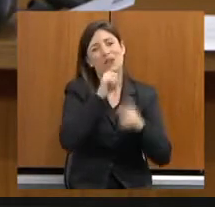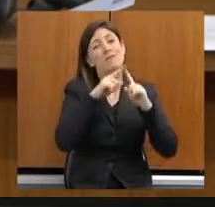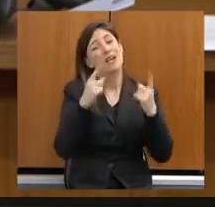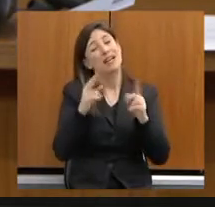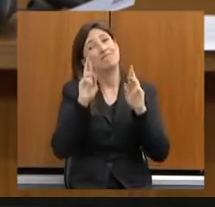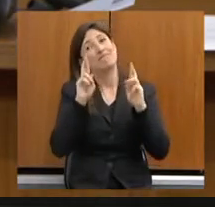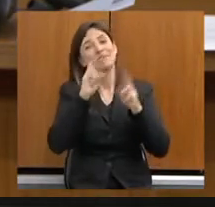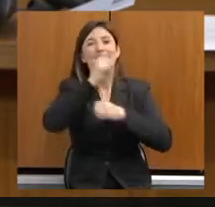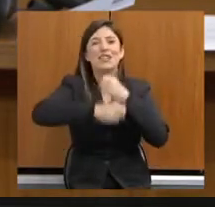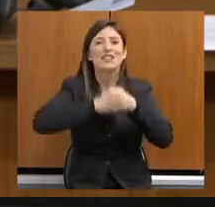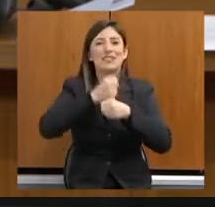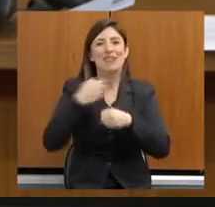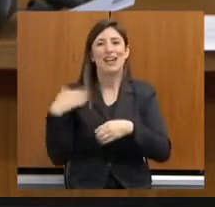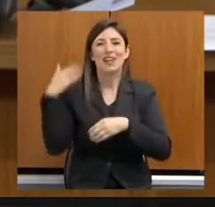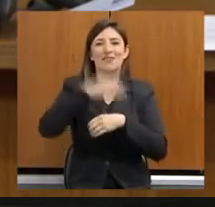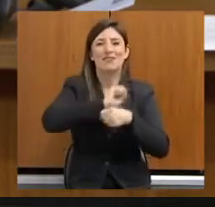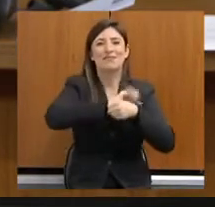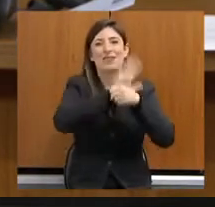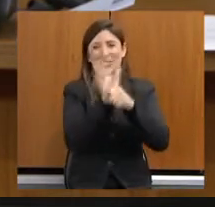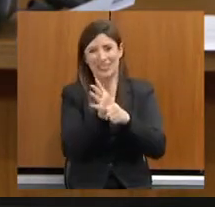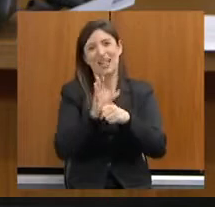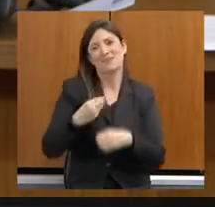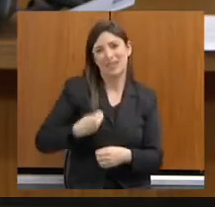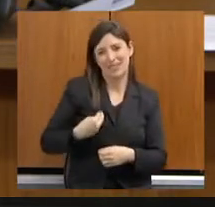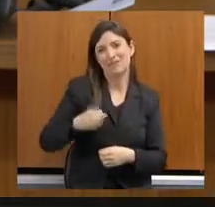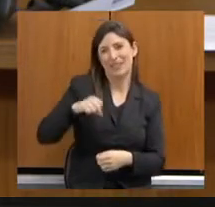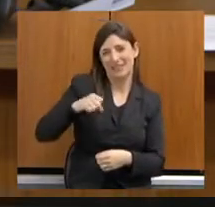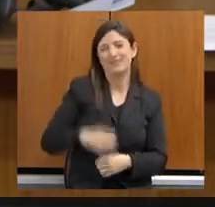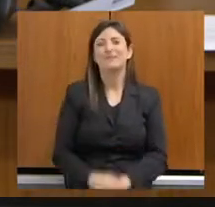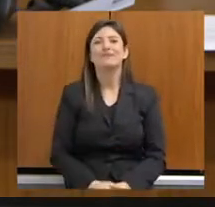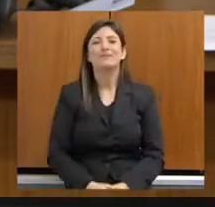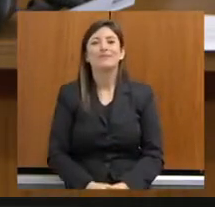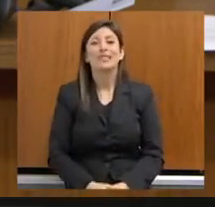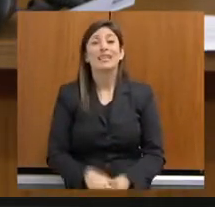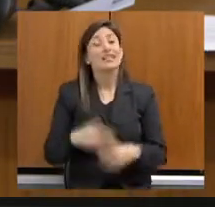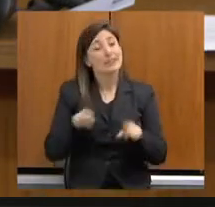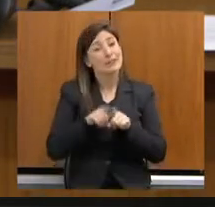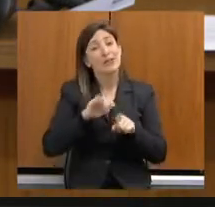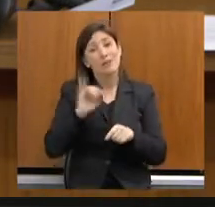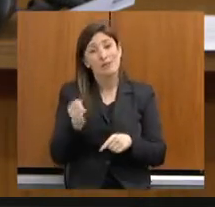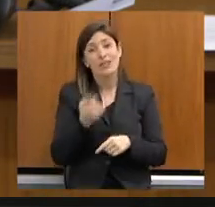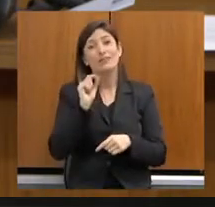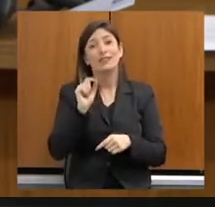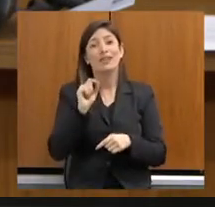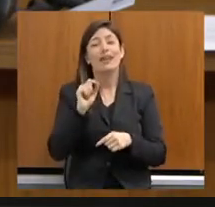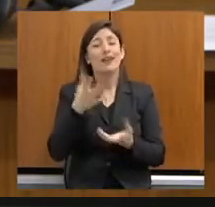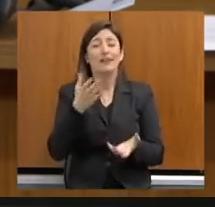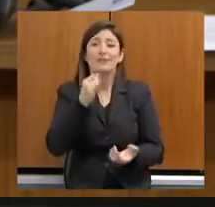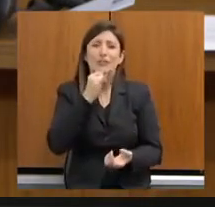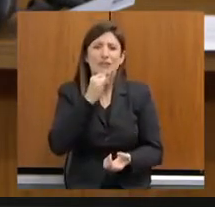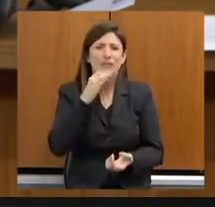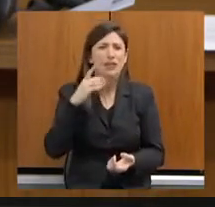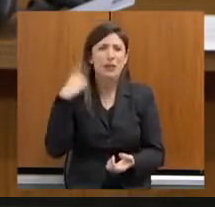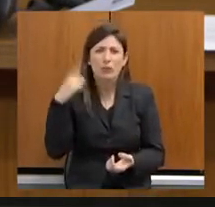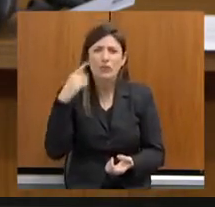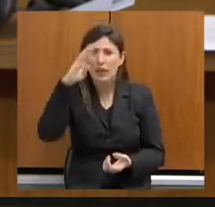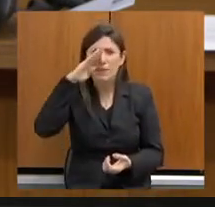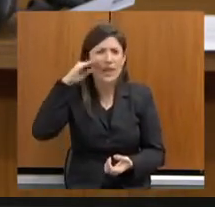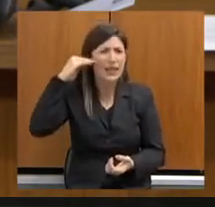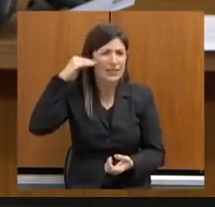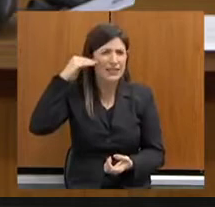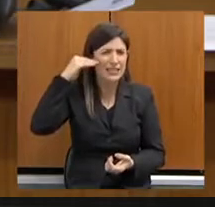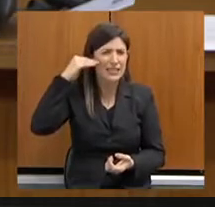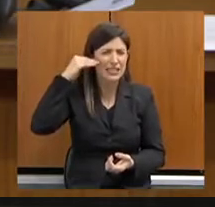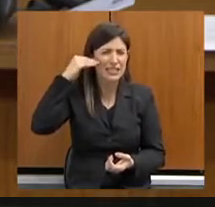lá em Montes Claros e aproveito também aqui até infelizmente a deputada Beatriz saiu isso